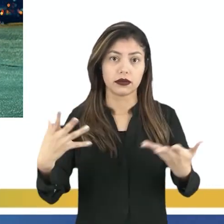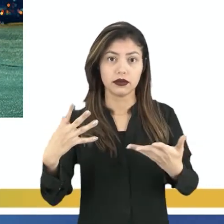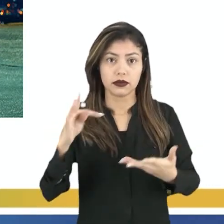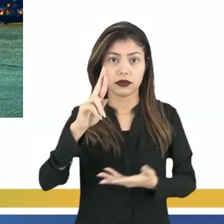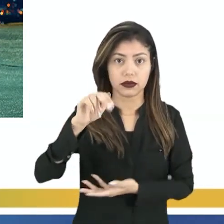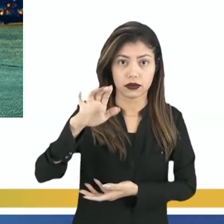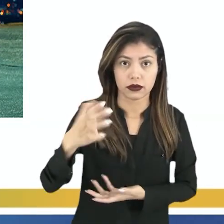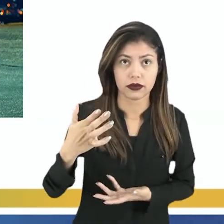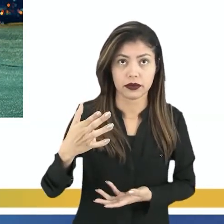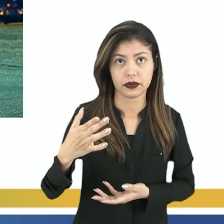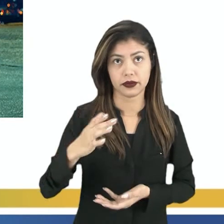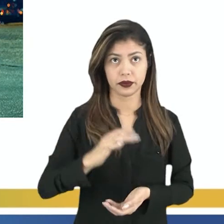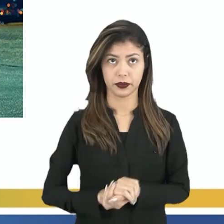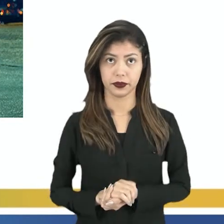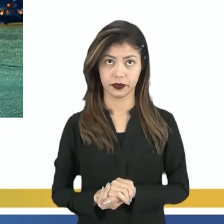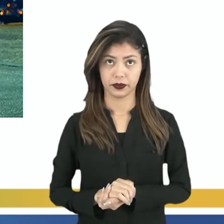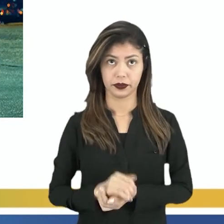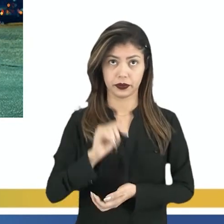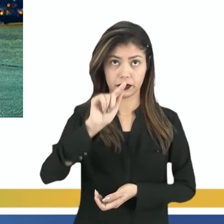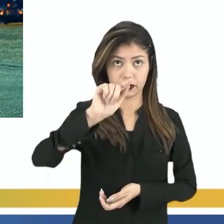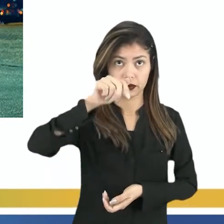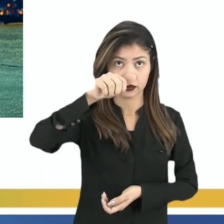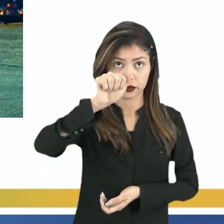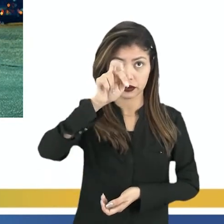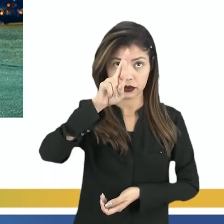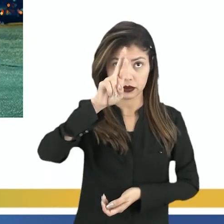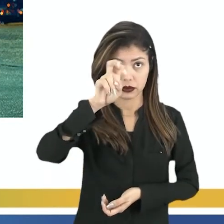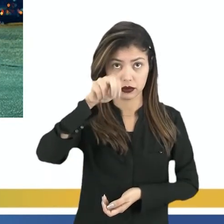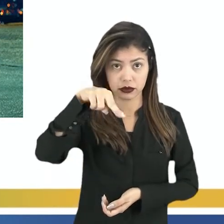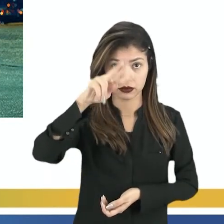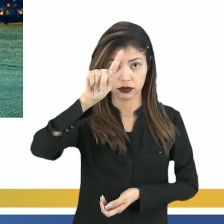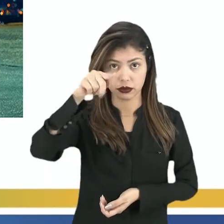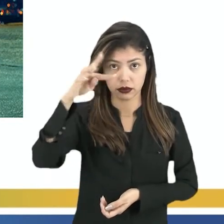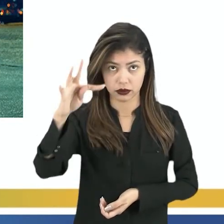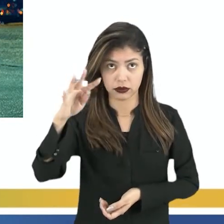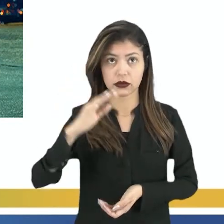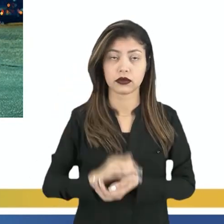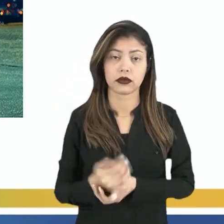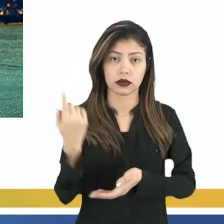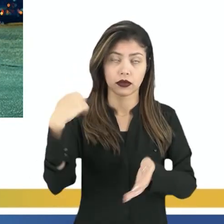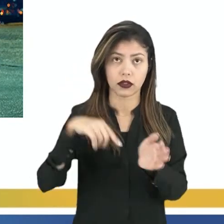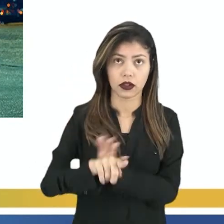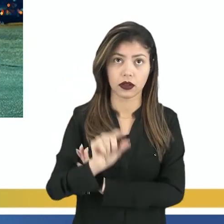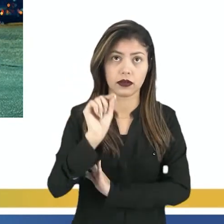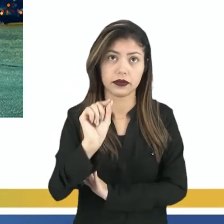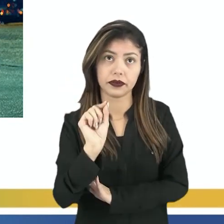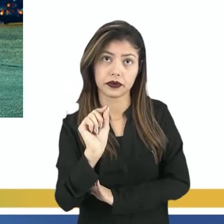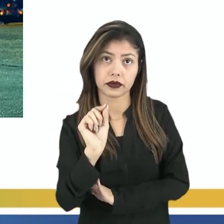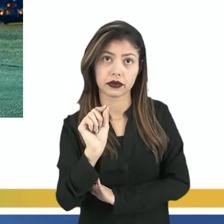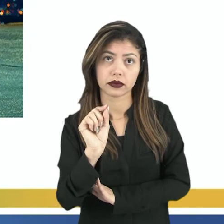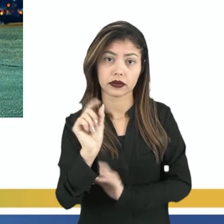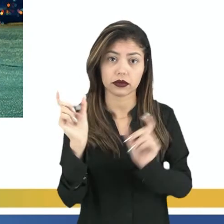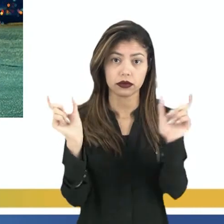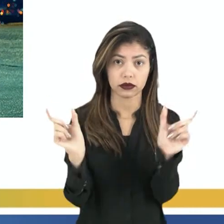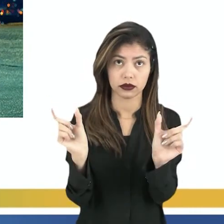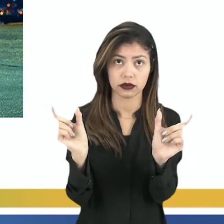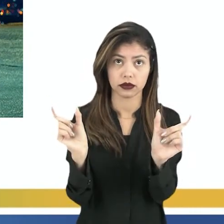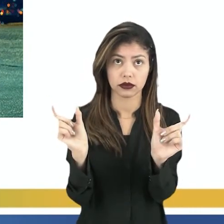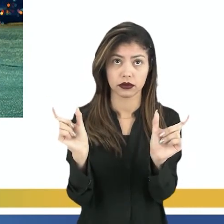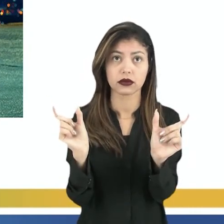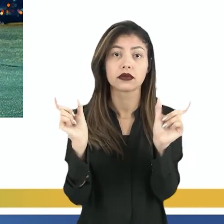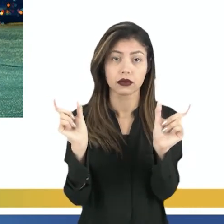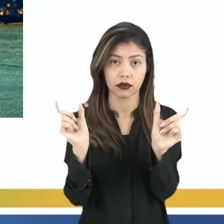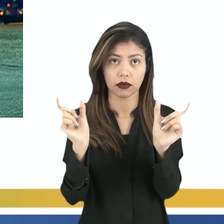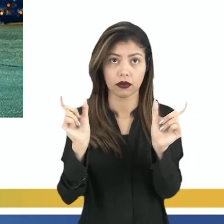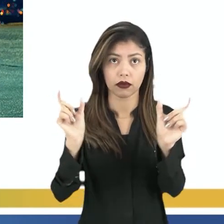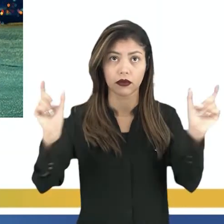ficar they aren't dancing, eles não estão dançando. E na pergunta, a gente tem que pegar o verbo to be e colocar na